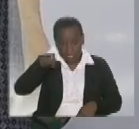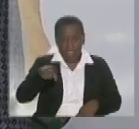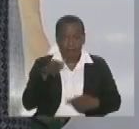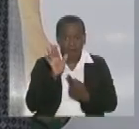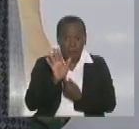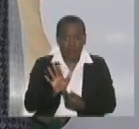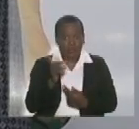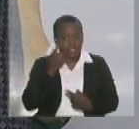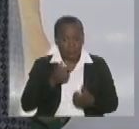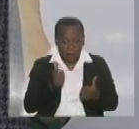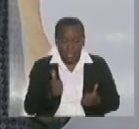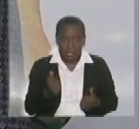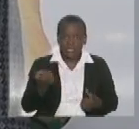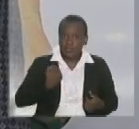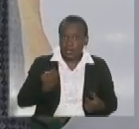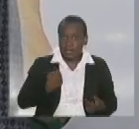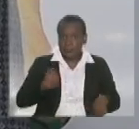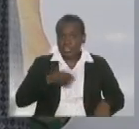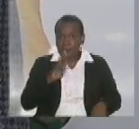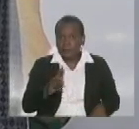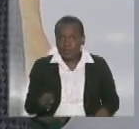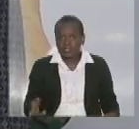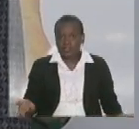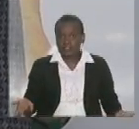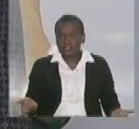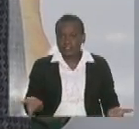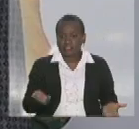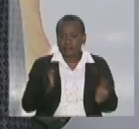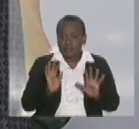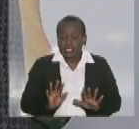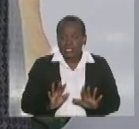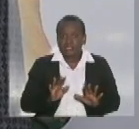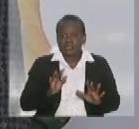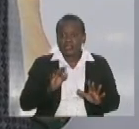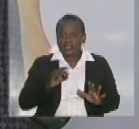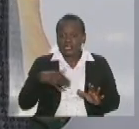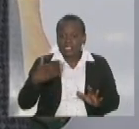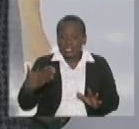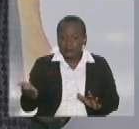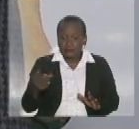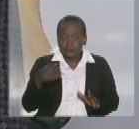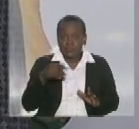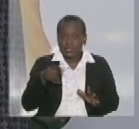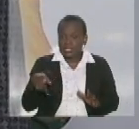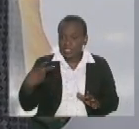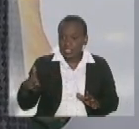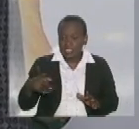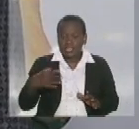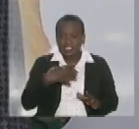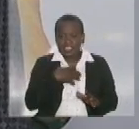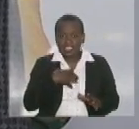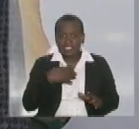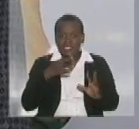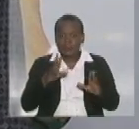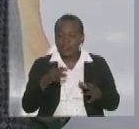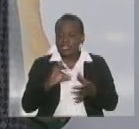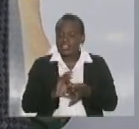que aprender, tendo que mostrar resultado, tendo que ter respostas, e deixam, né, morrer esse